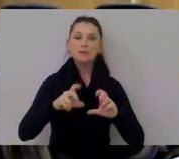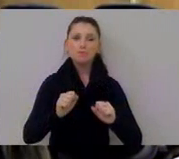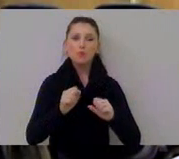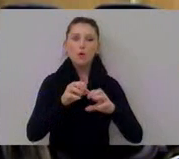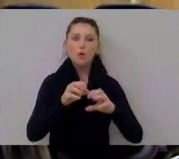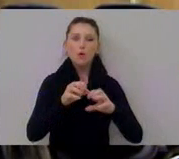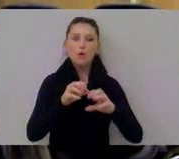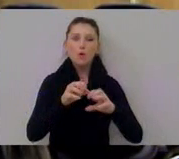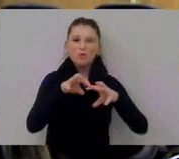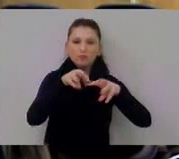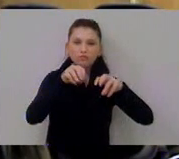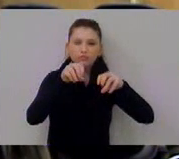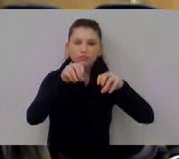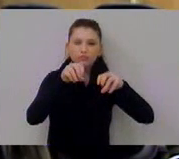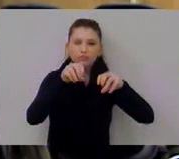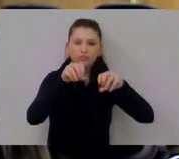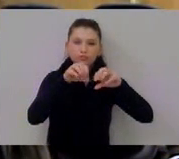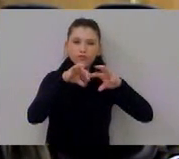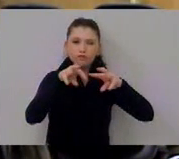dos bueiros